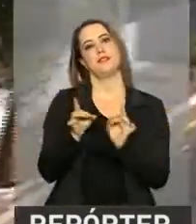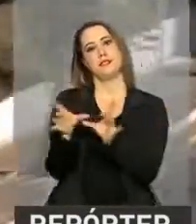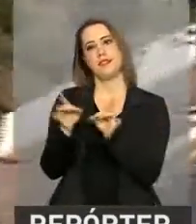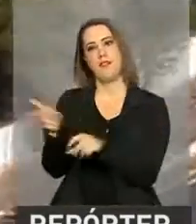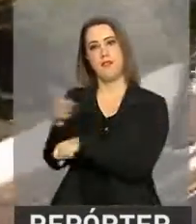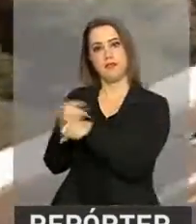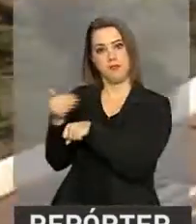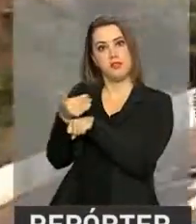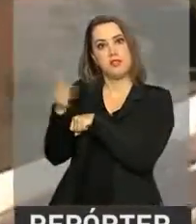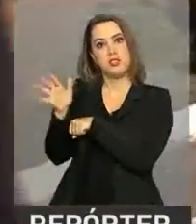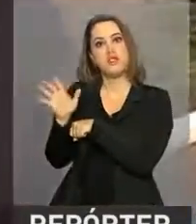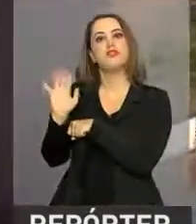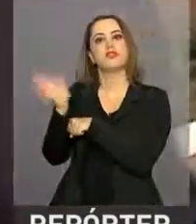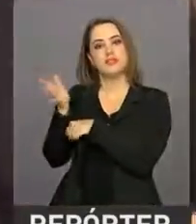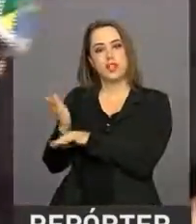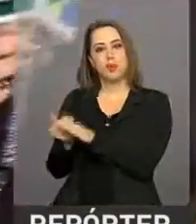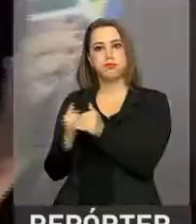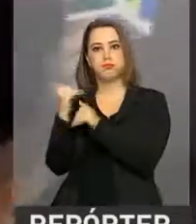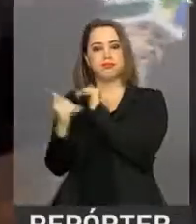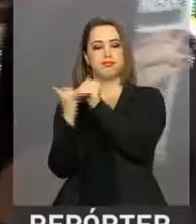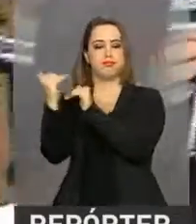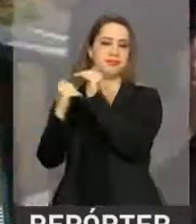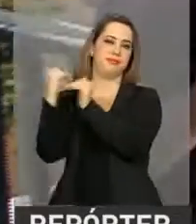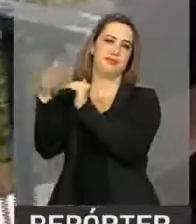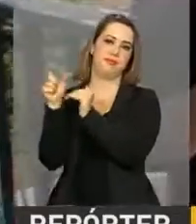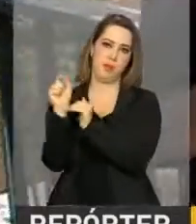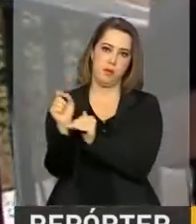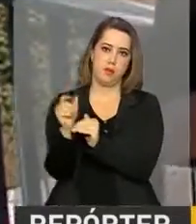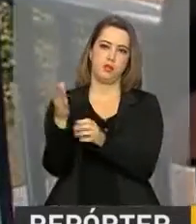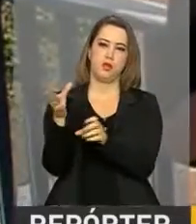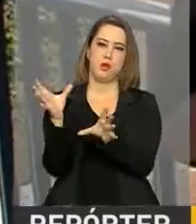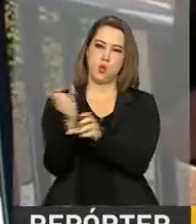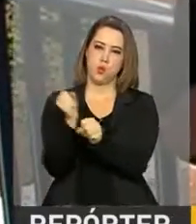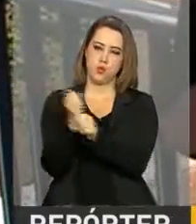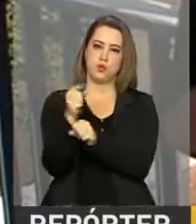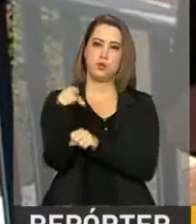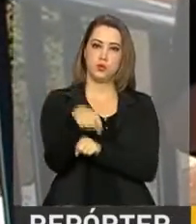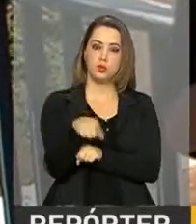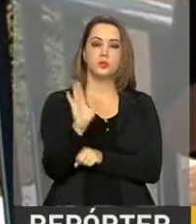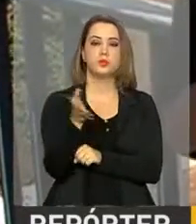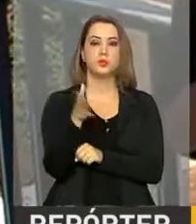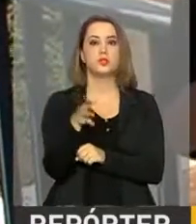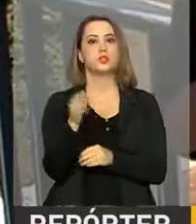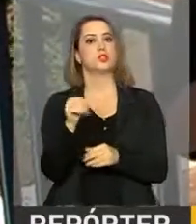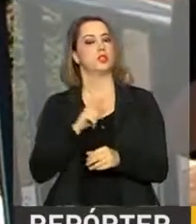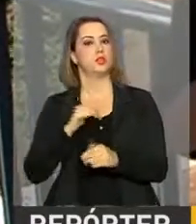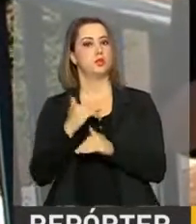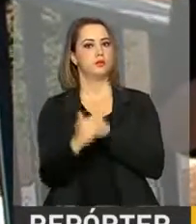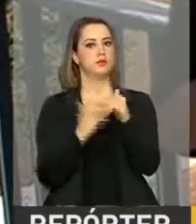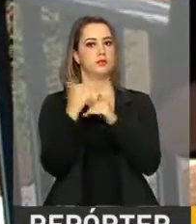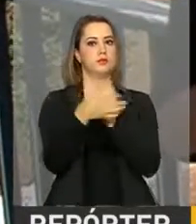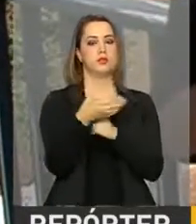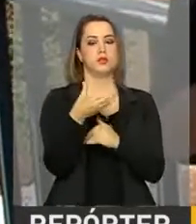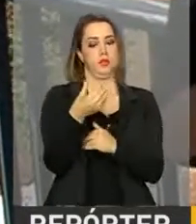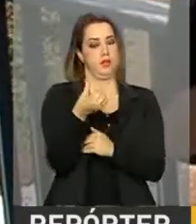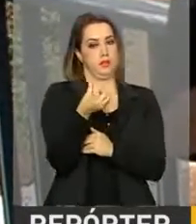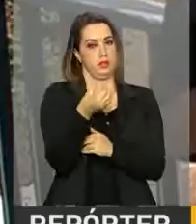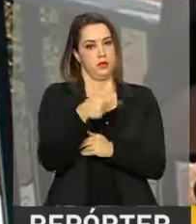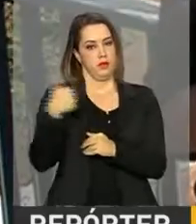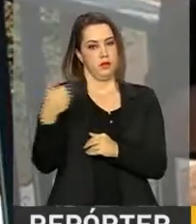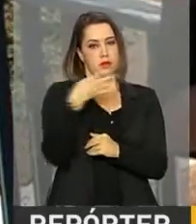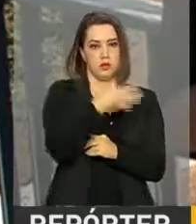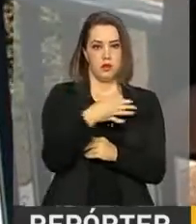caminho no acumulado de janeiro a junho deste ano o mercado automobilístico registrou um aumento de mais de